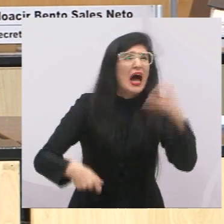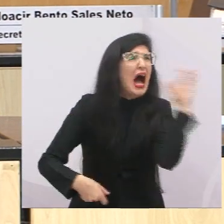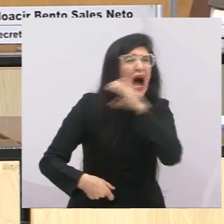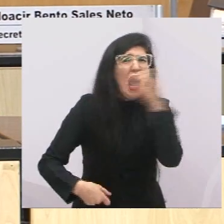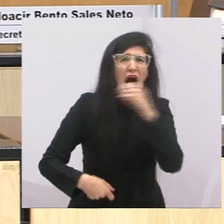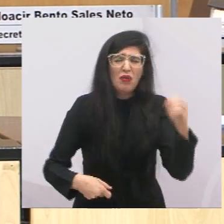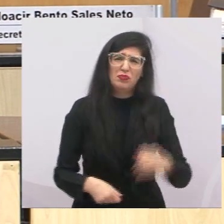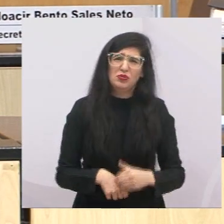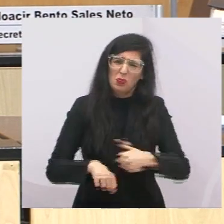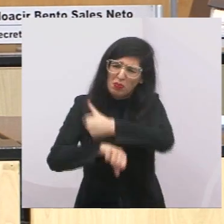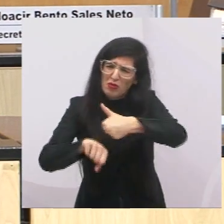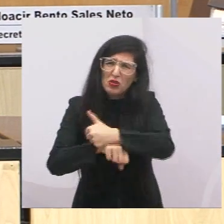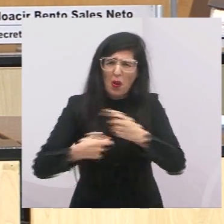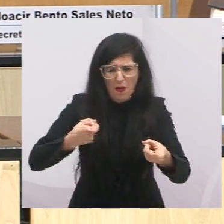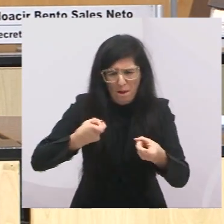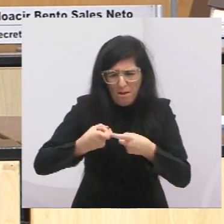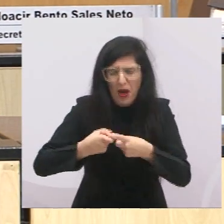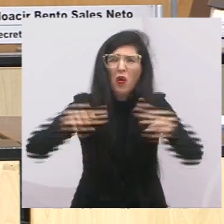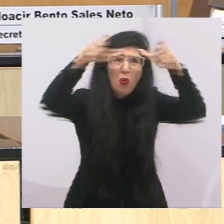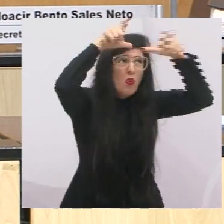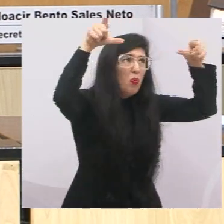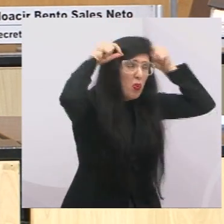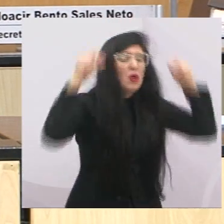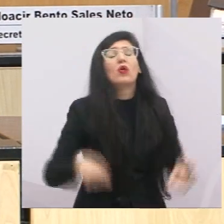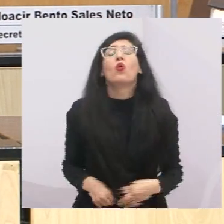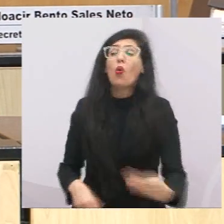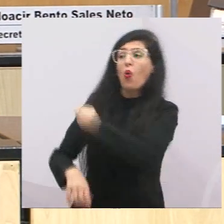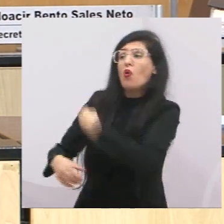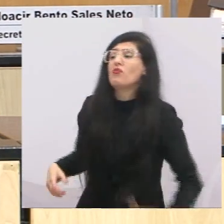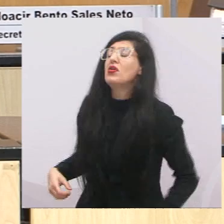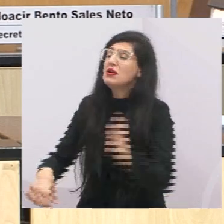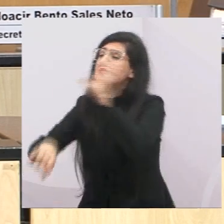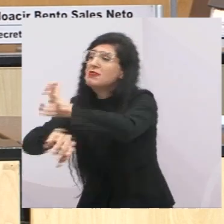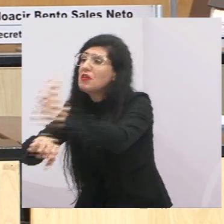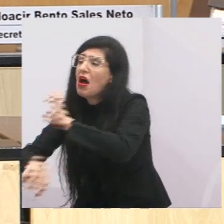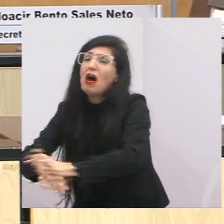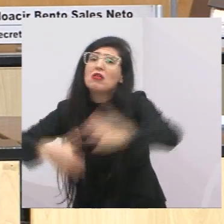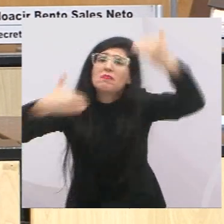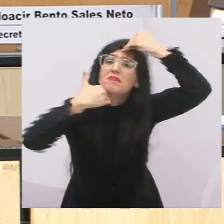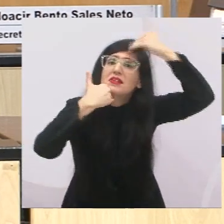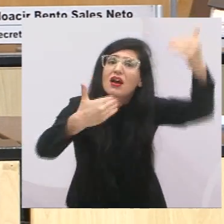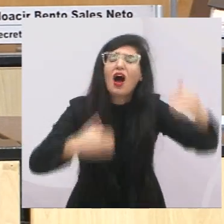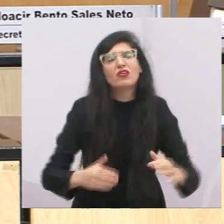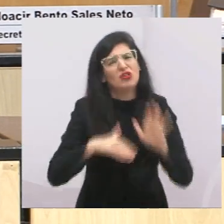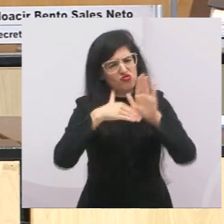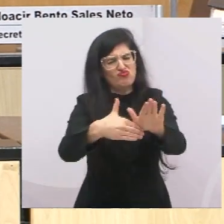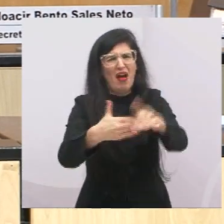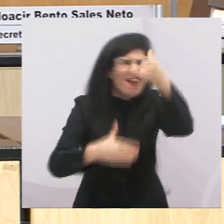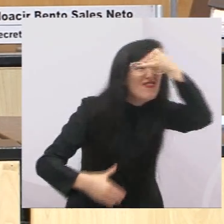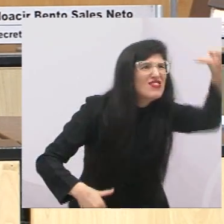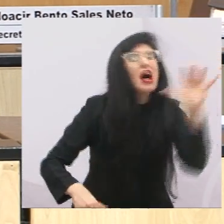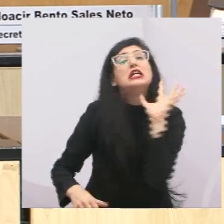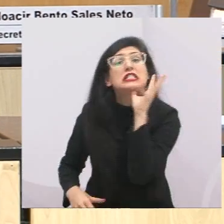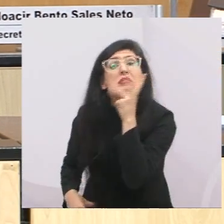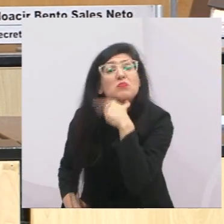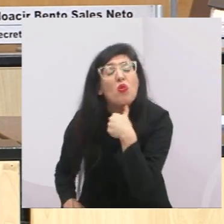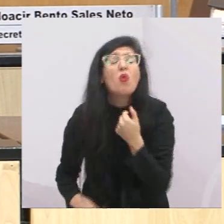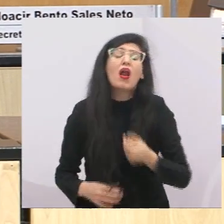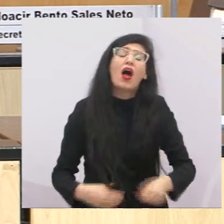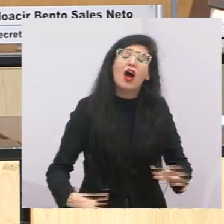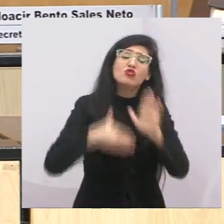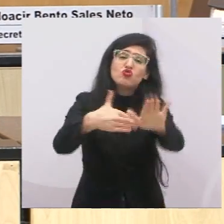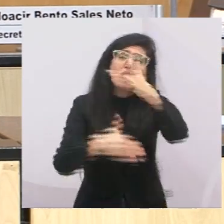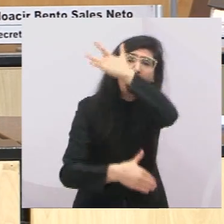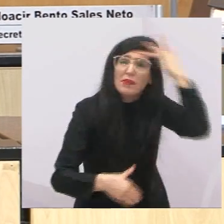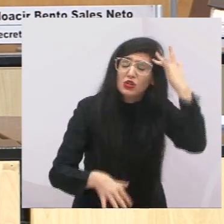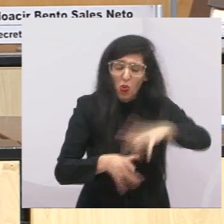Na expectativa de breve manifestação do Governo do Estado, quanto ao requerido, agradecemos a atenção dispensada e subscrevemos. Vereadora Lucimar